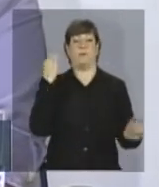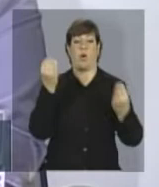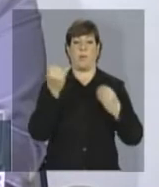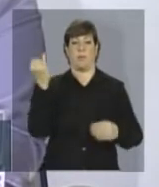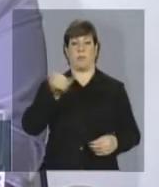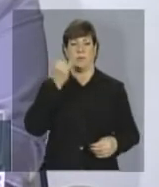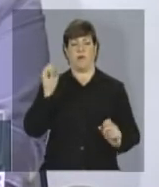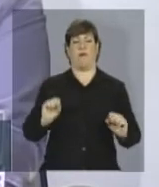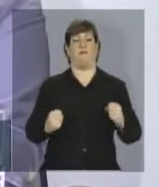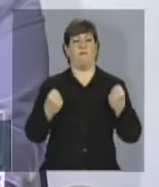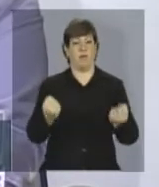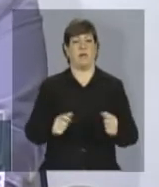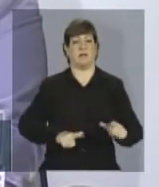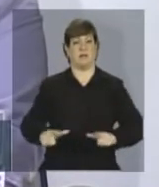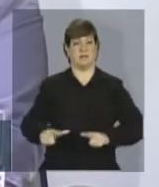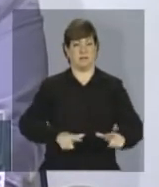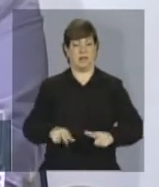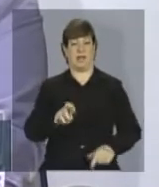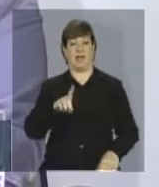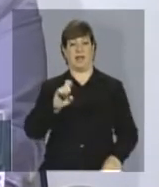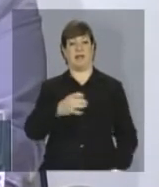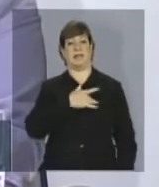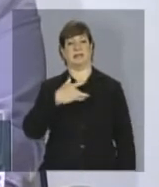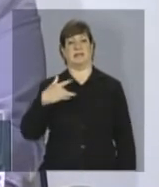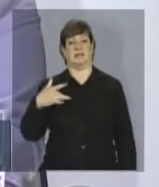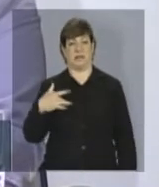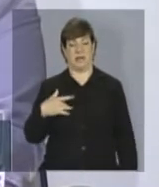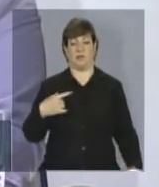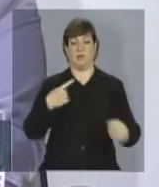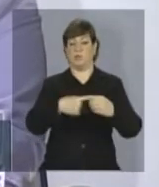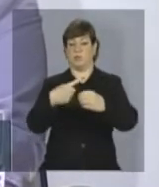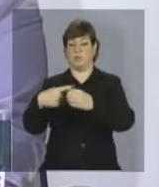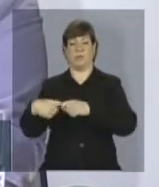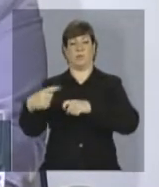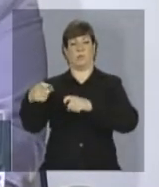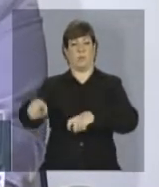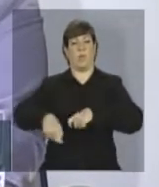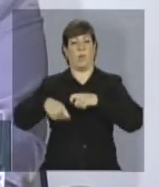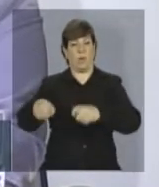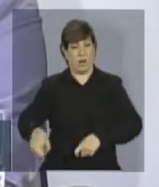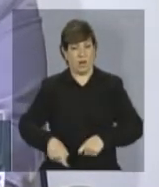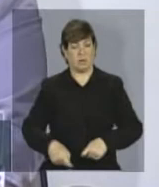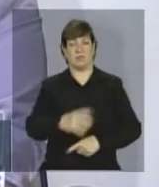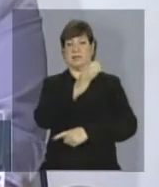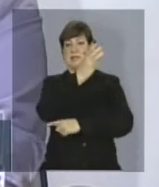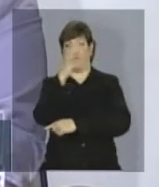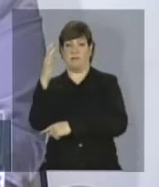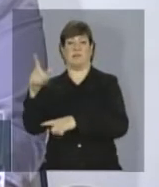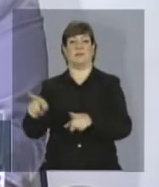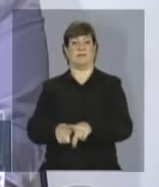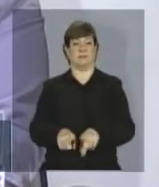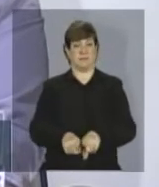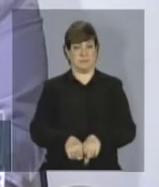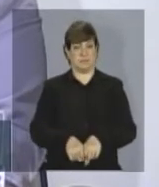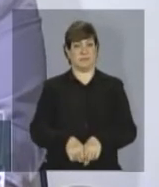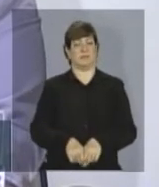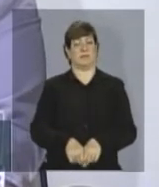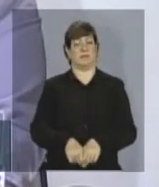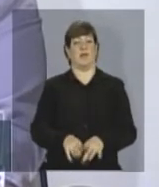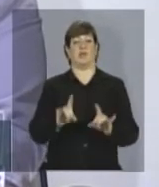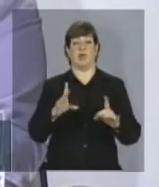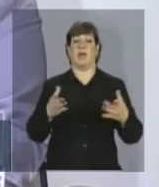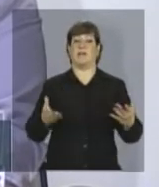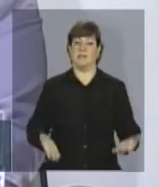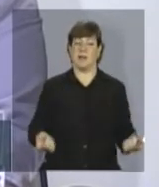fortalecer as ações e a rede de saúde nas áreas rurais, no campo e na floresta. Só assim podemos,